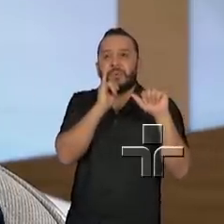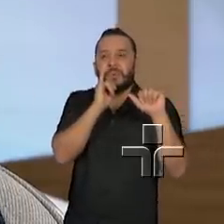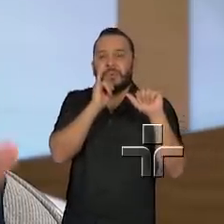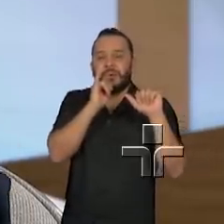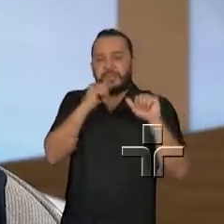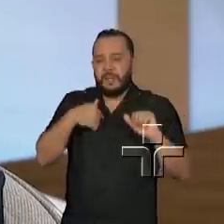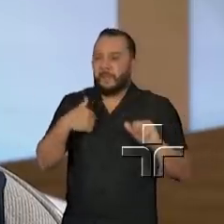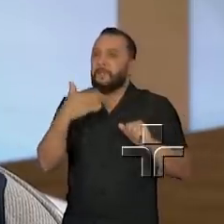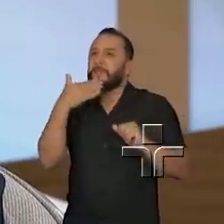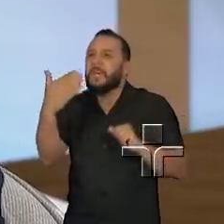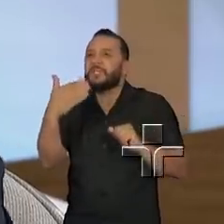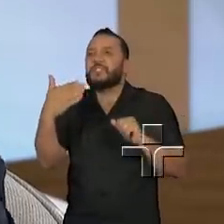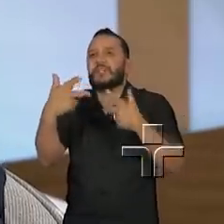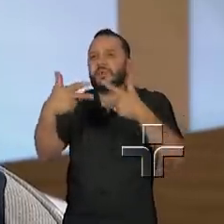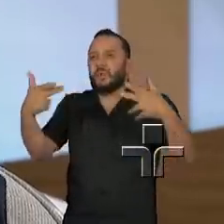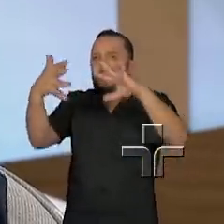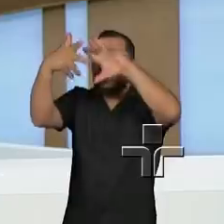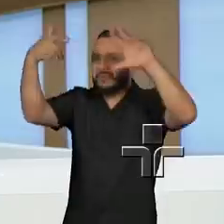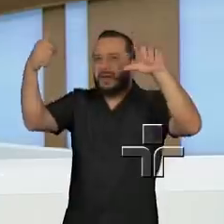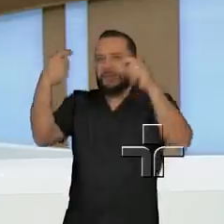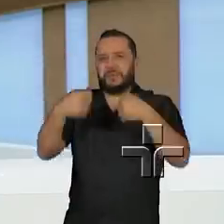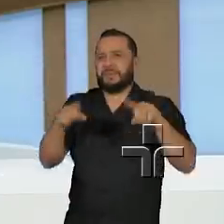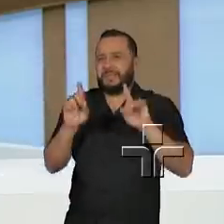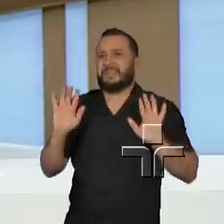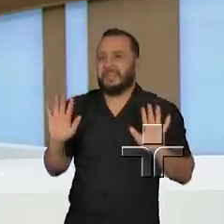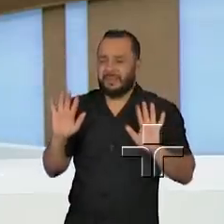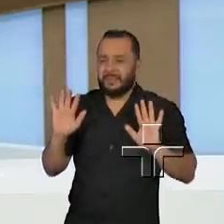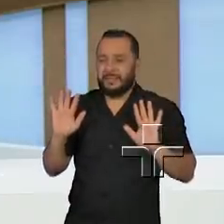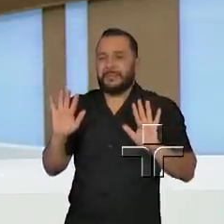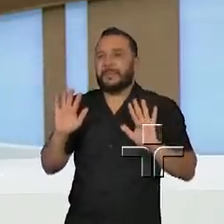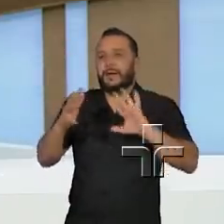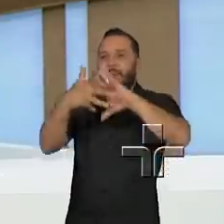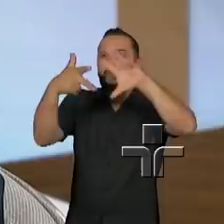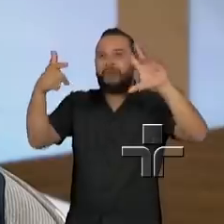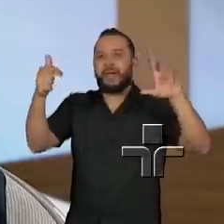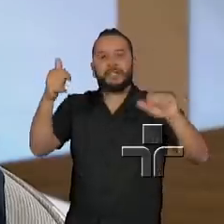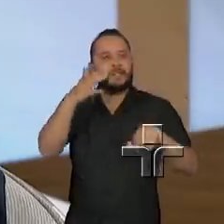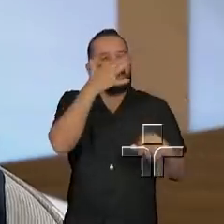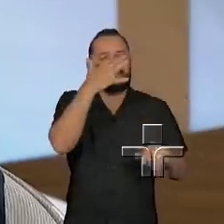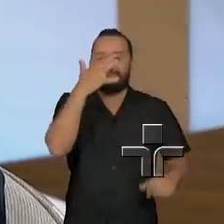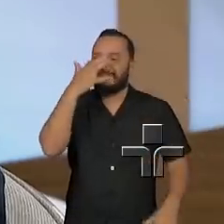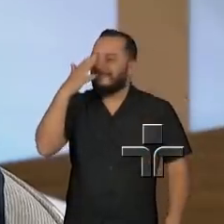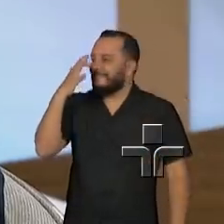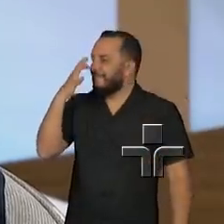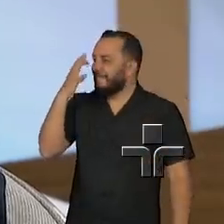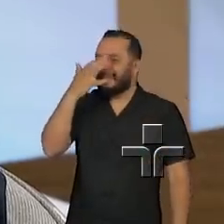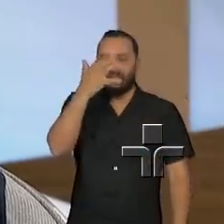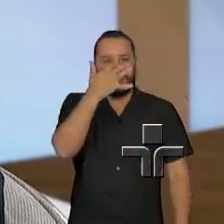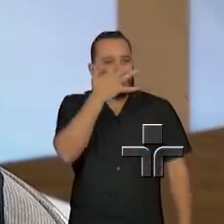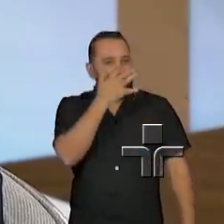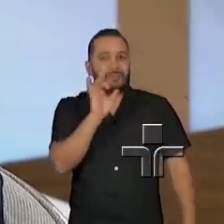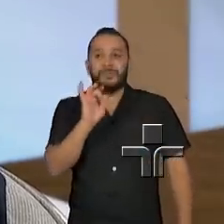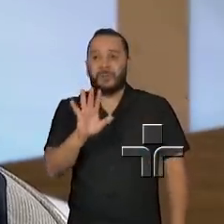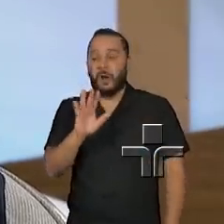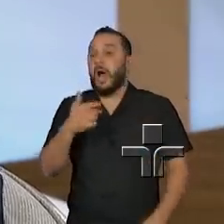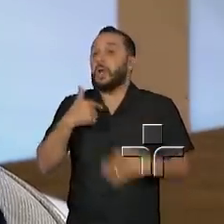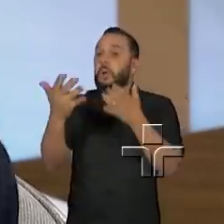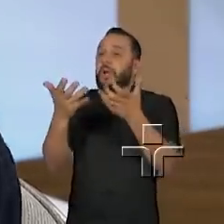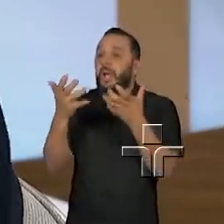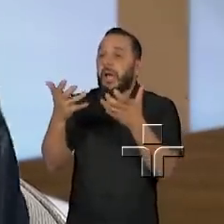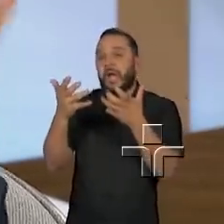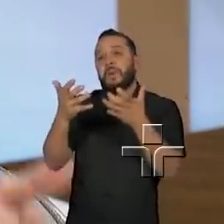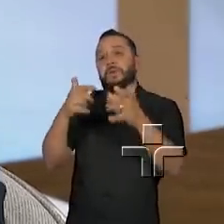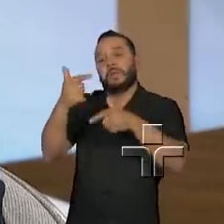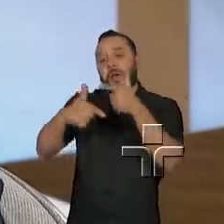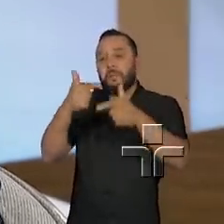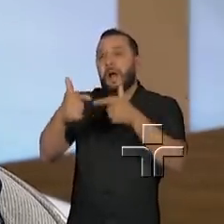peça nada para o universo. A gente está no universo, faz sentido contemplá-lo. Isso eu acho bacana. Agora, eu queria um emprego, Deus me